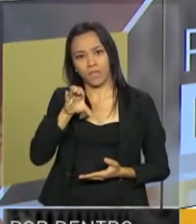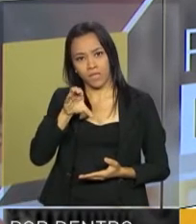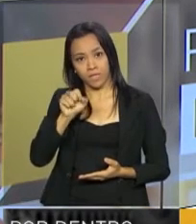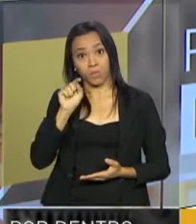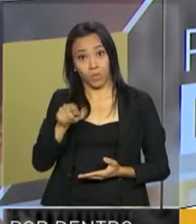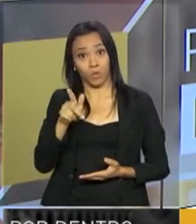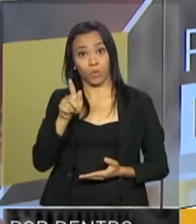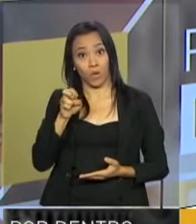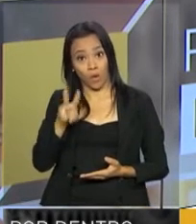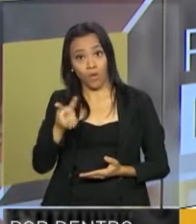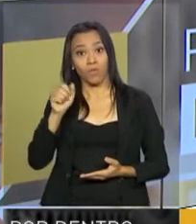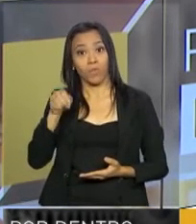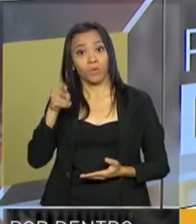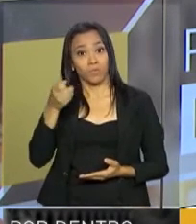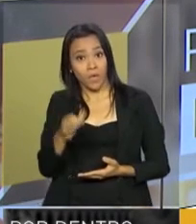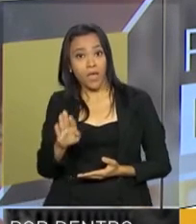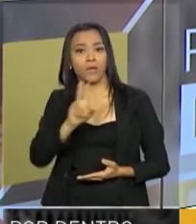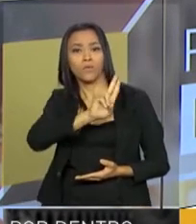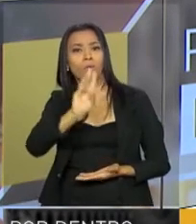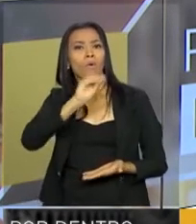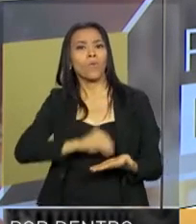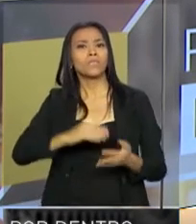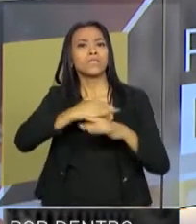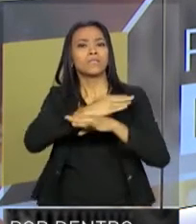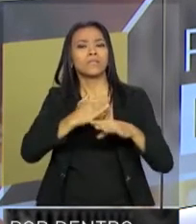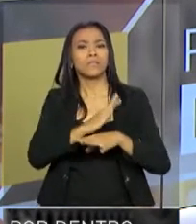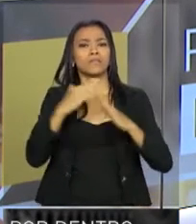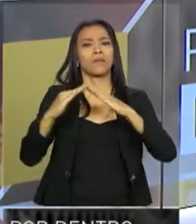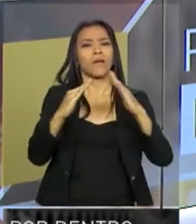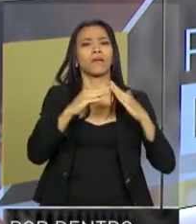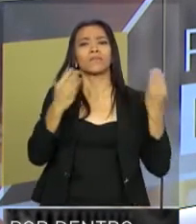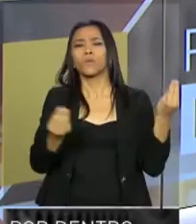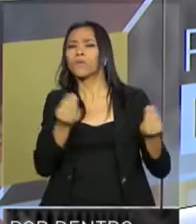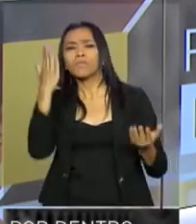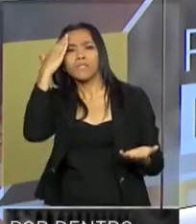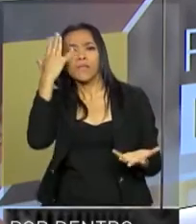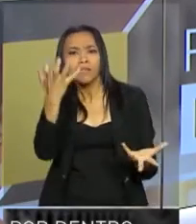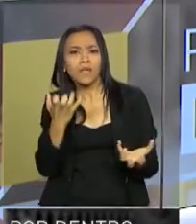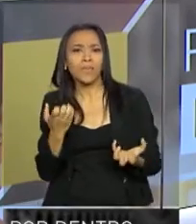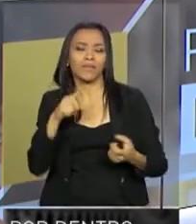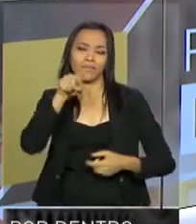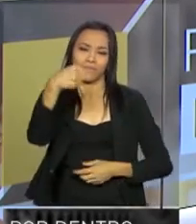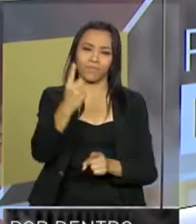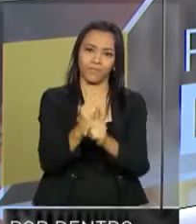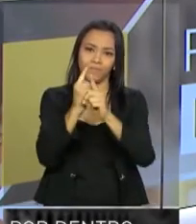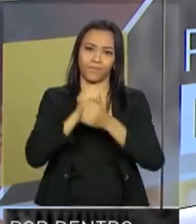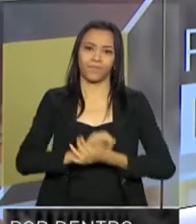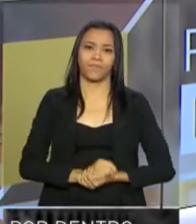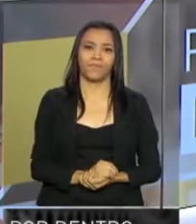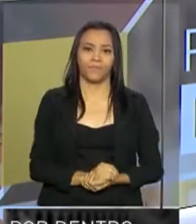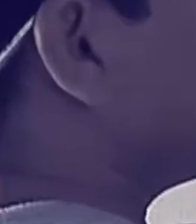pordentrodogoverno@presidencia.gov.br. Informe seu nome, a cidade onde mora e o que você gostaria de saber. Até a próxima!